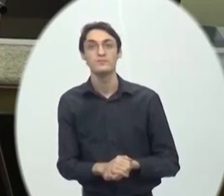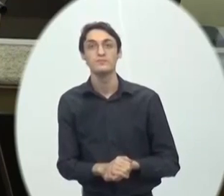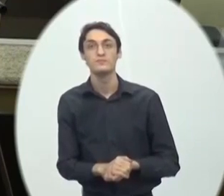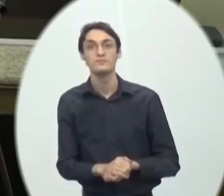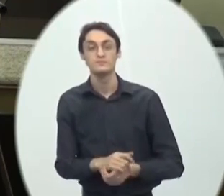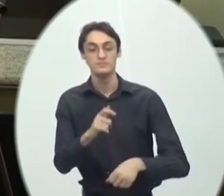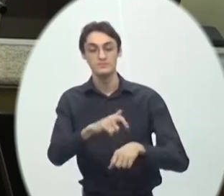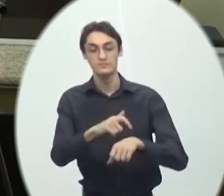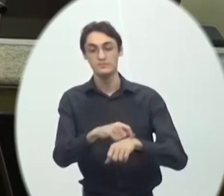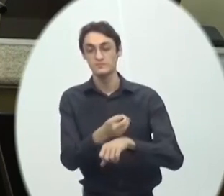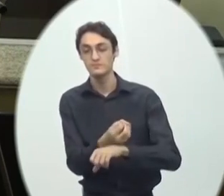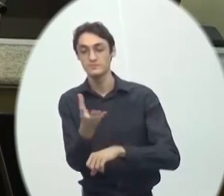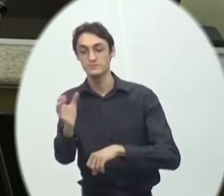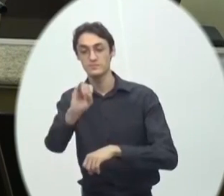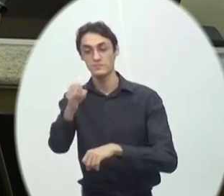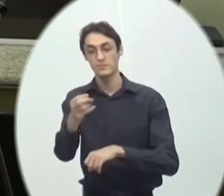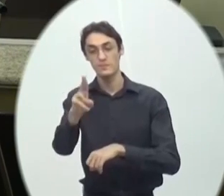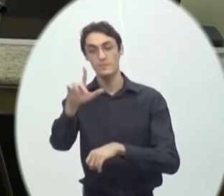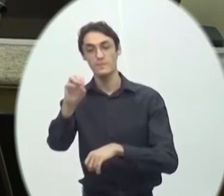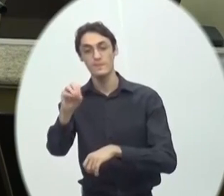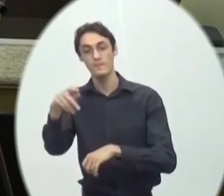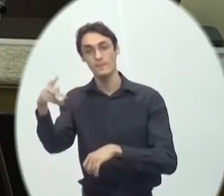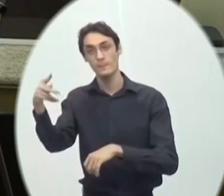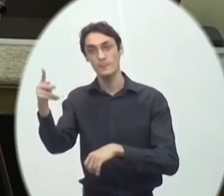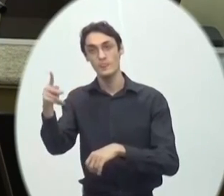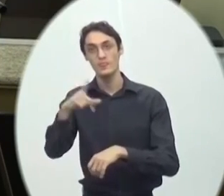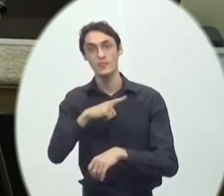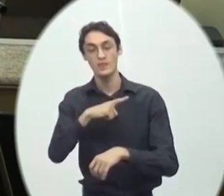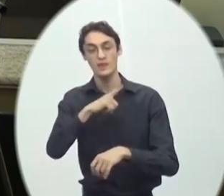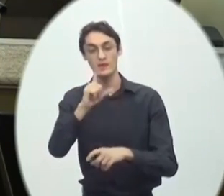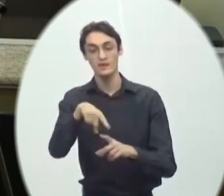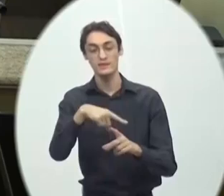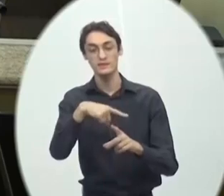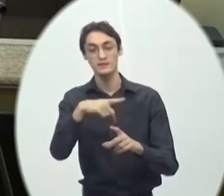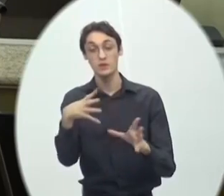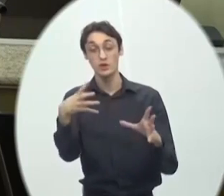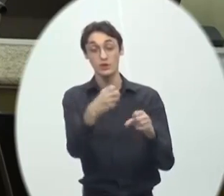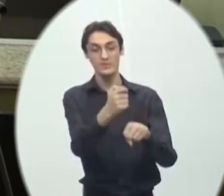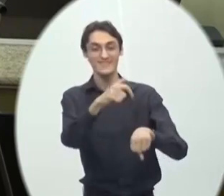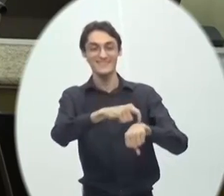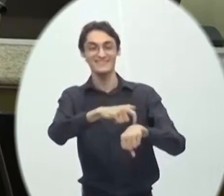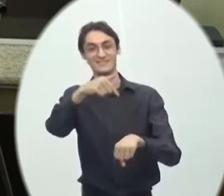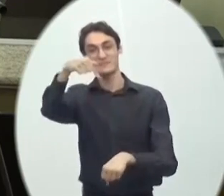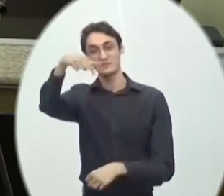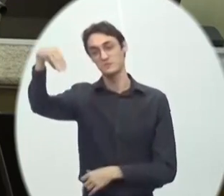Passa o seu tempo ao vereador Júlio Kaminski. Vereador Júlio Kaminski, Vossa Excelência põe 7 minutos.